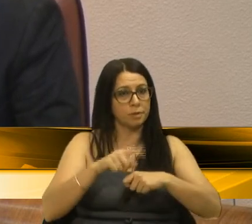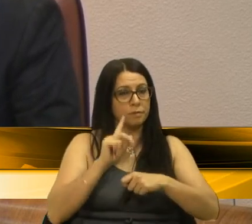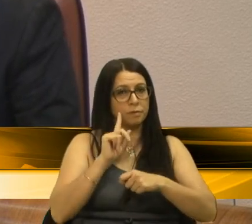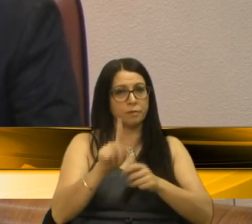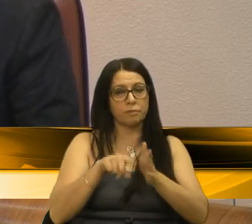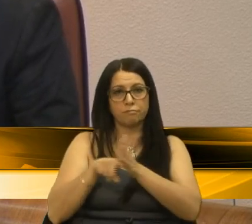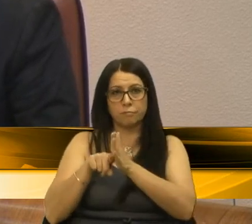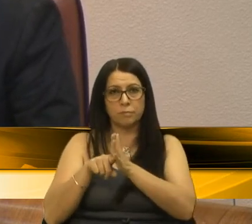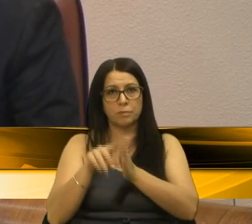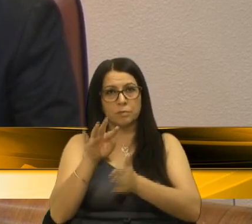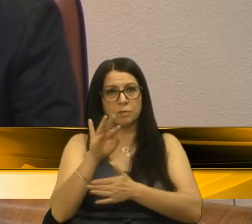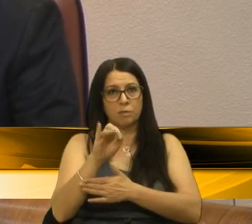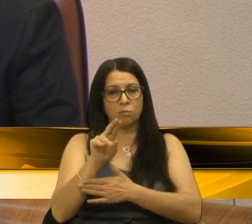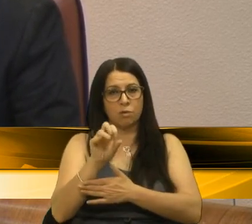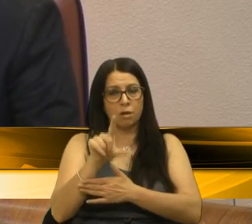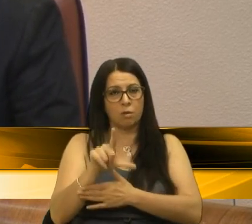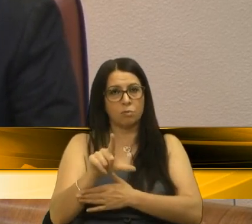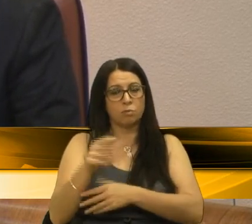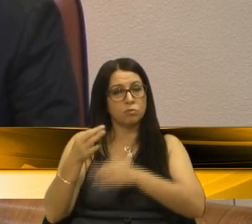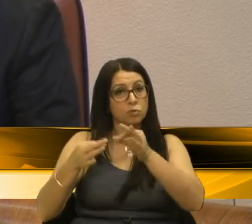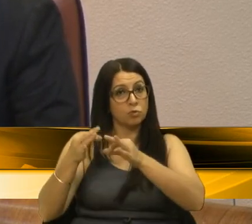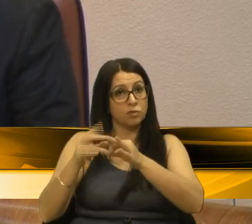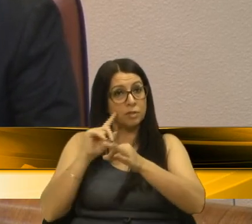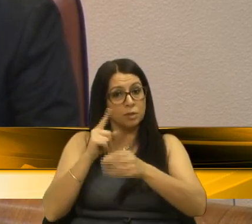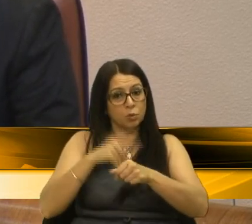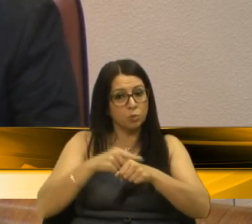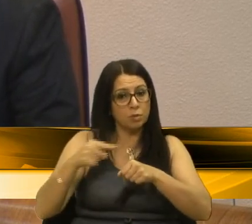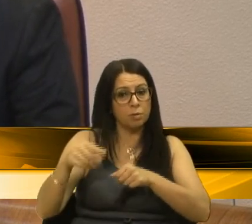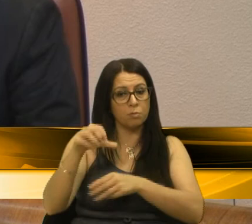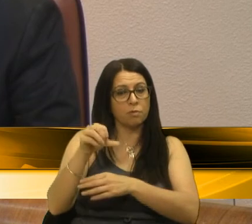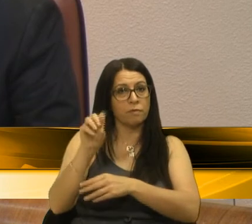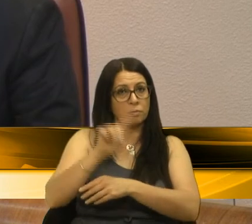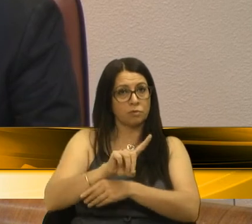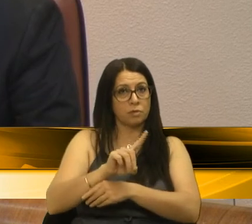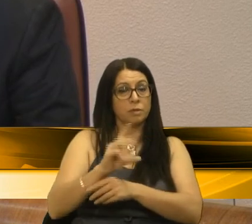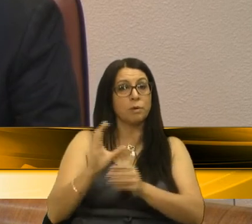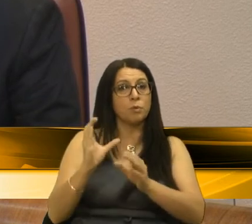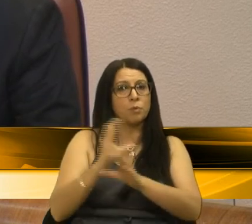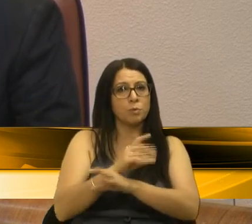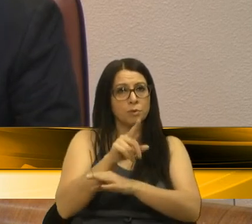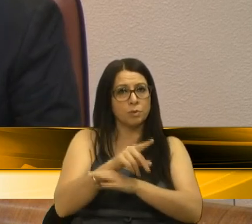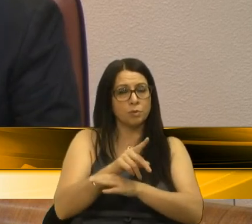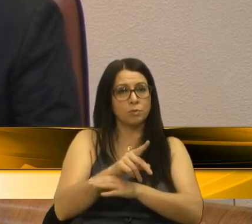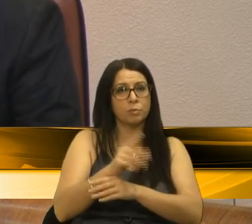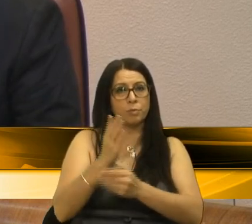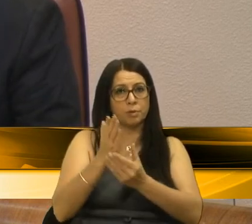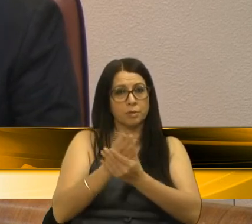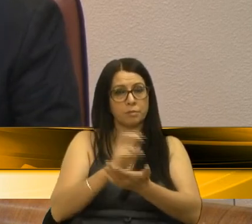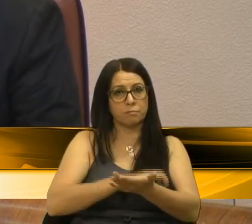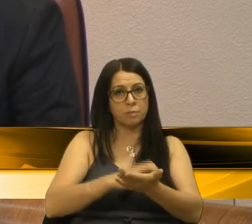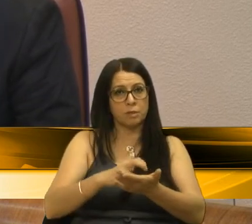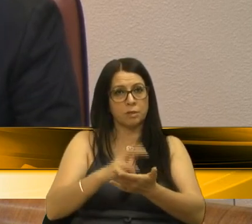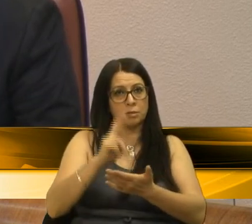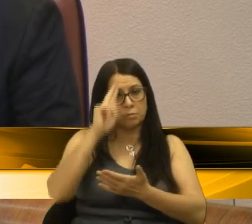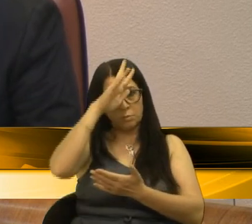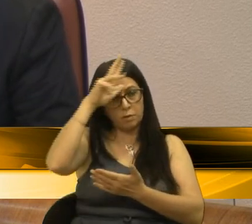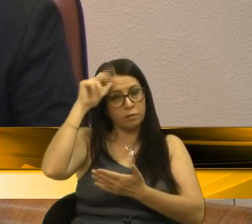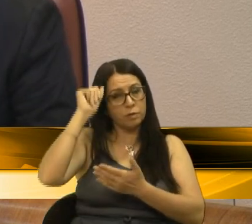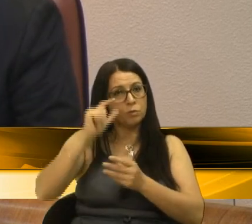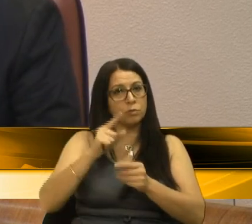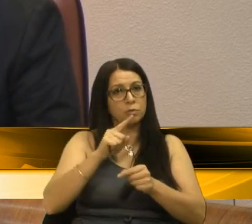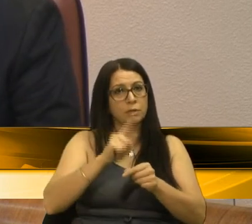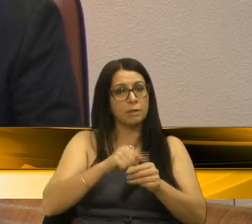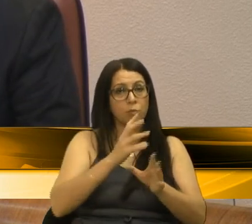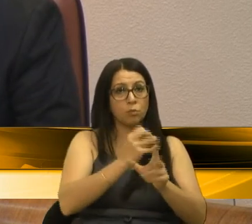Superior Tribunal de Justiça no sentido de que o prazo de 90 dias para a conclusão do processo de cassação do mandato de prefeito municipal, contados da notificação,